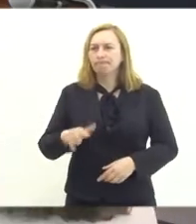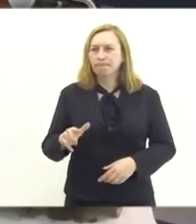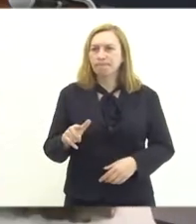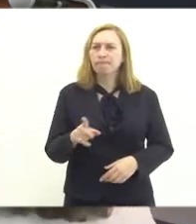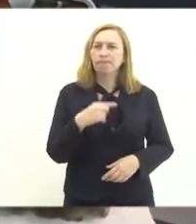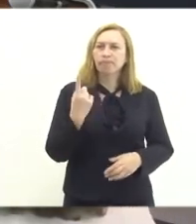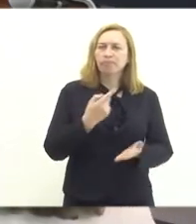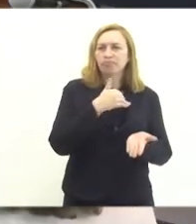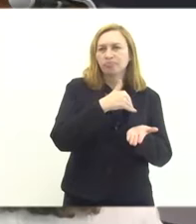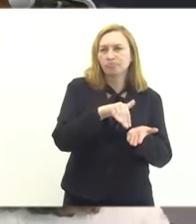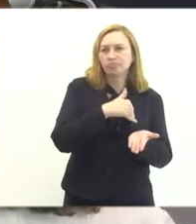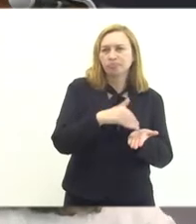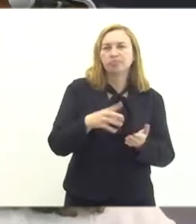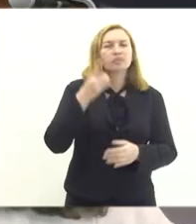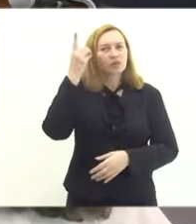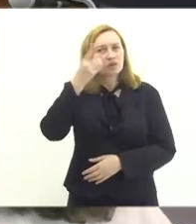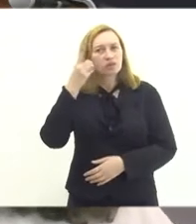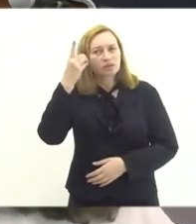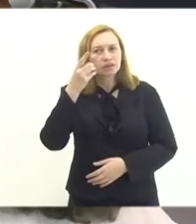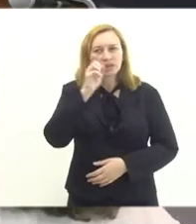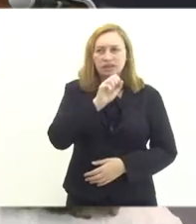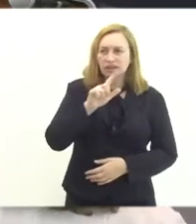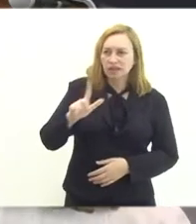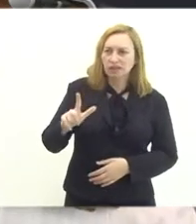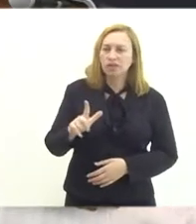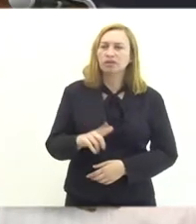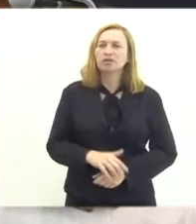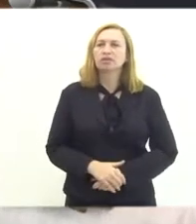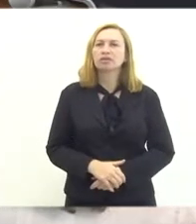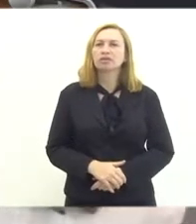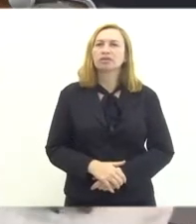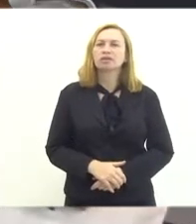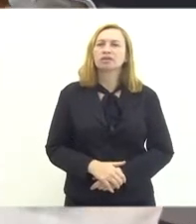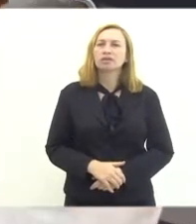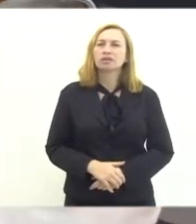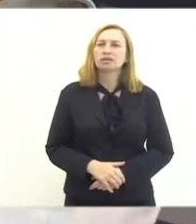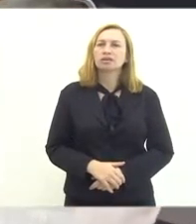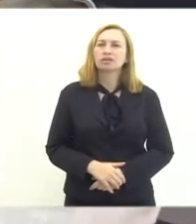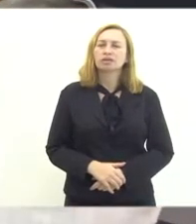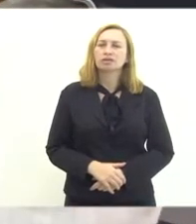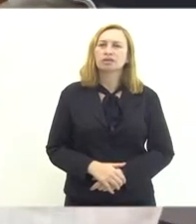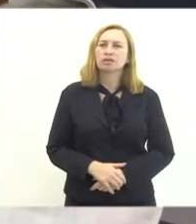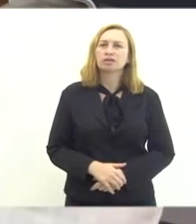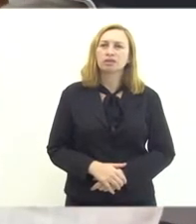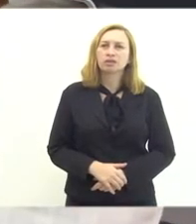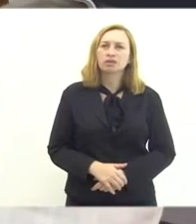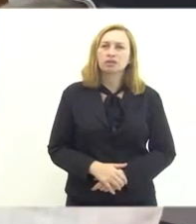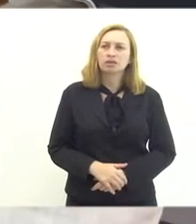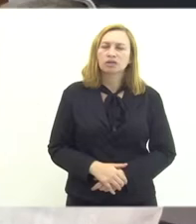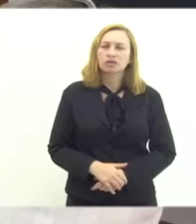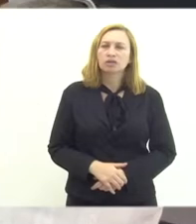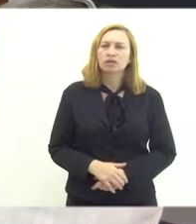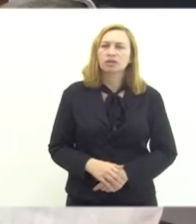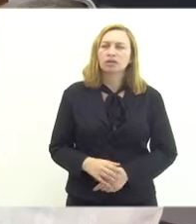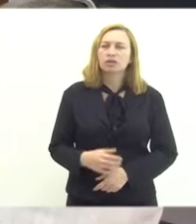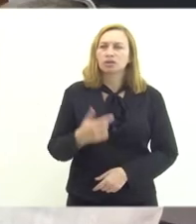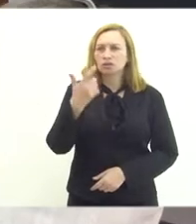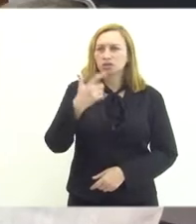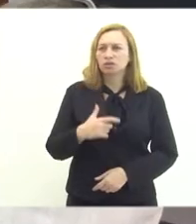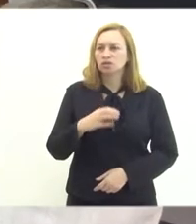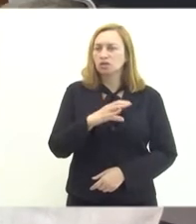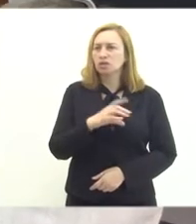vez o nosso secretário e o deputado da real é eu sou hoje ocupa o cargo de